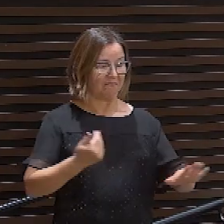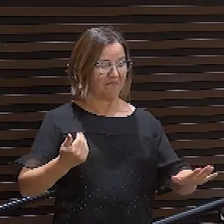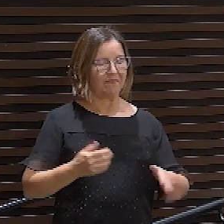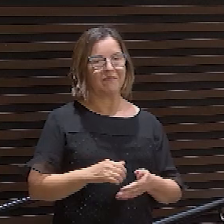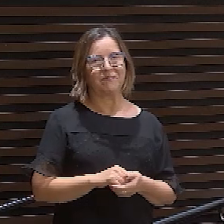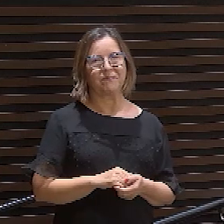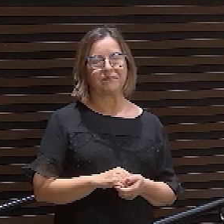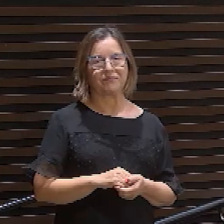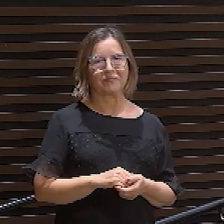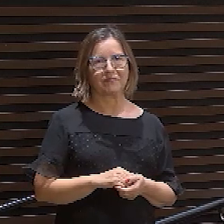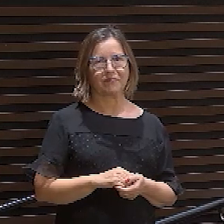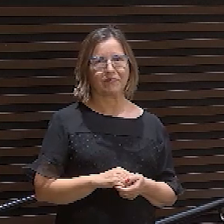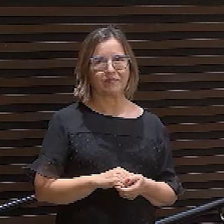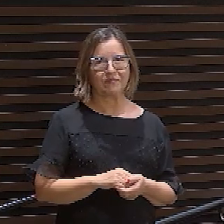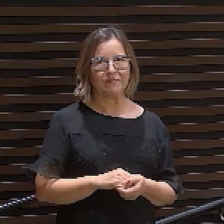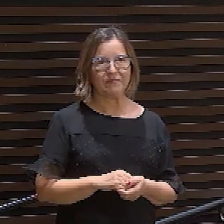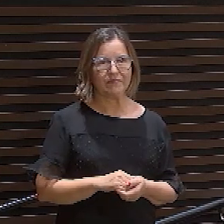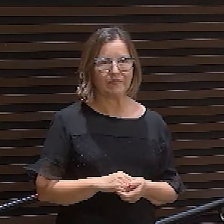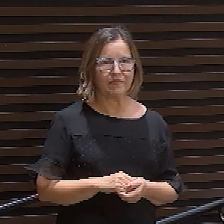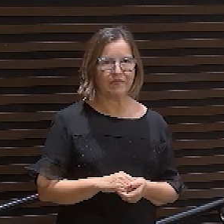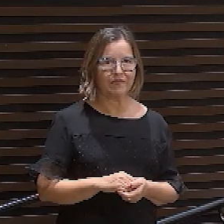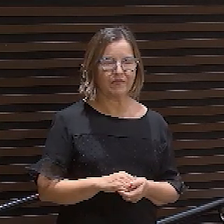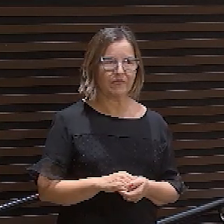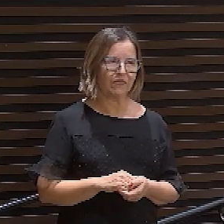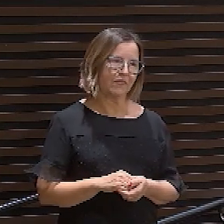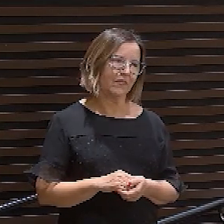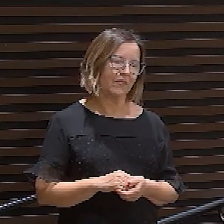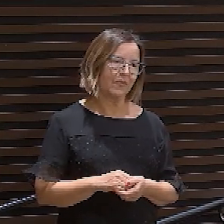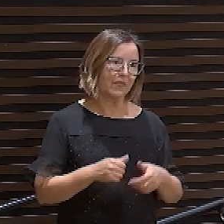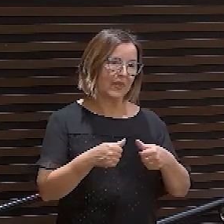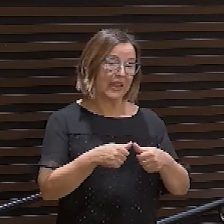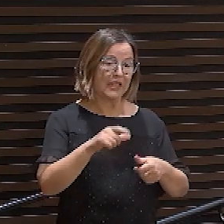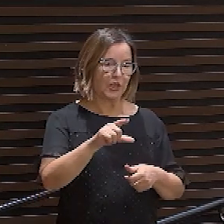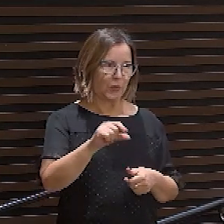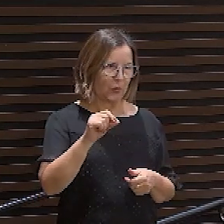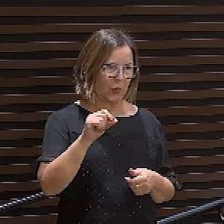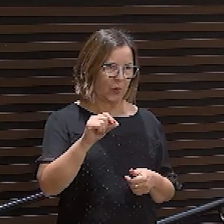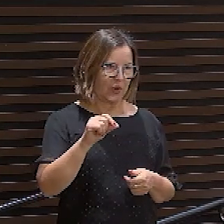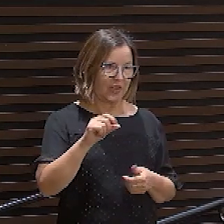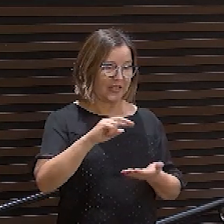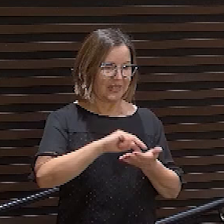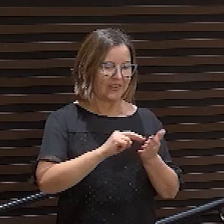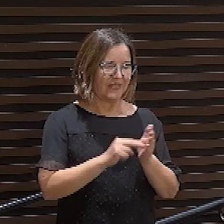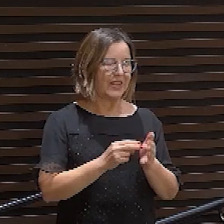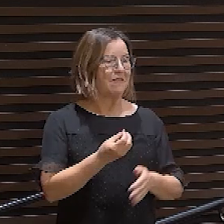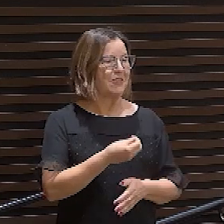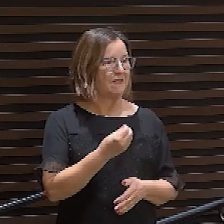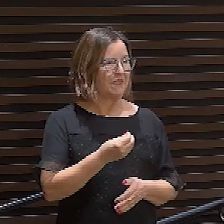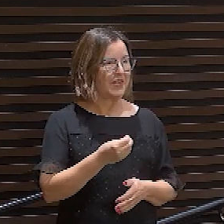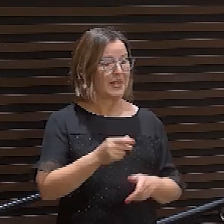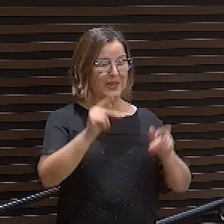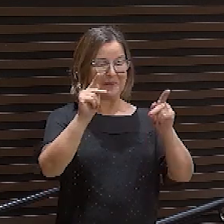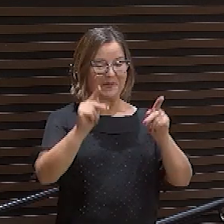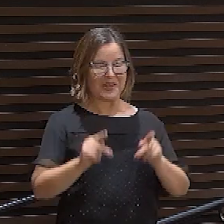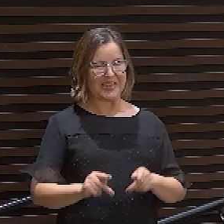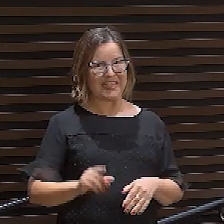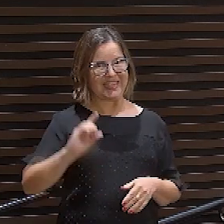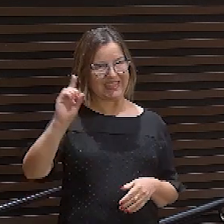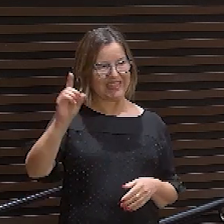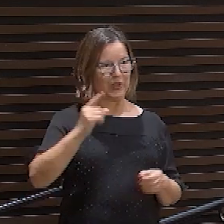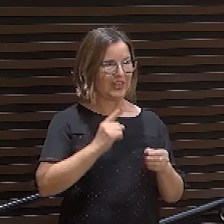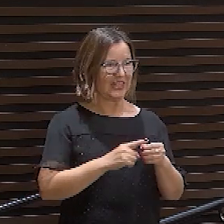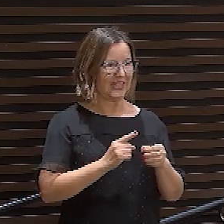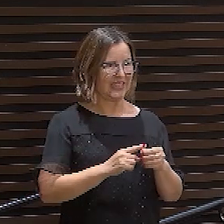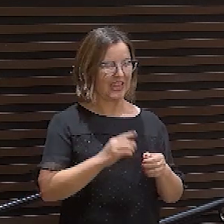Esta escolha aqui representa viver na presença de Deus em Betel, e